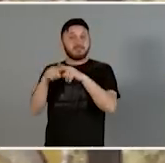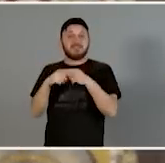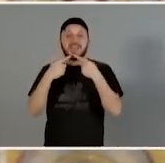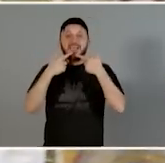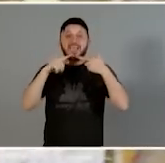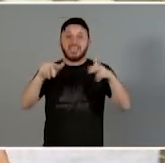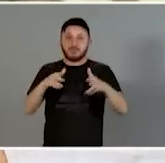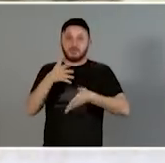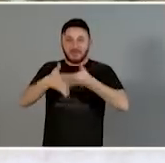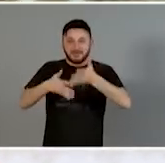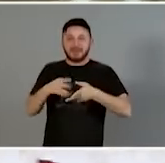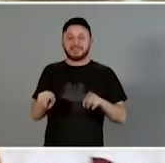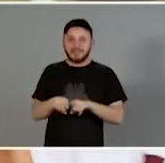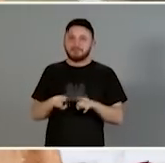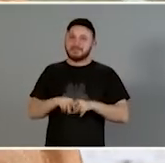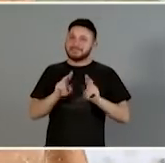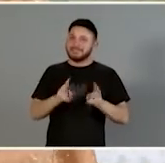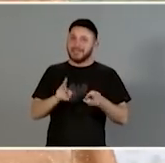sempre.